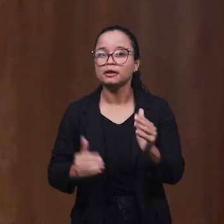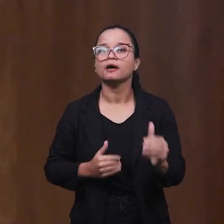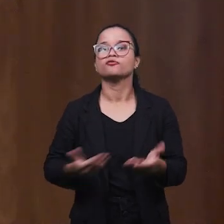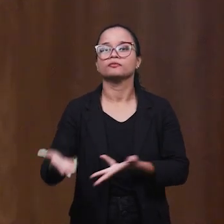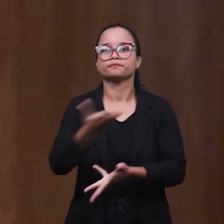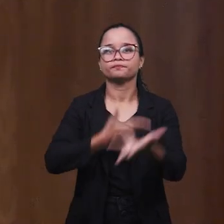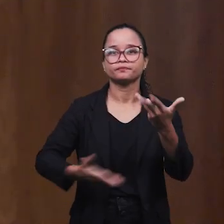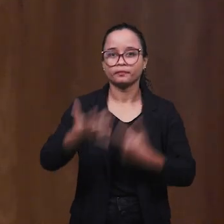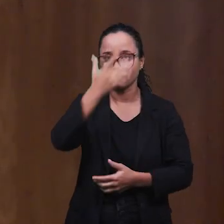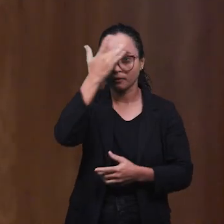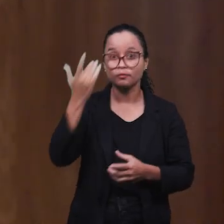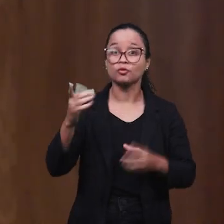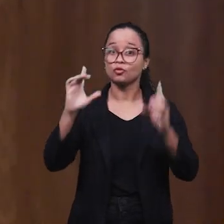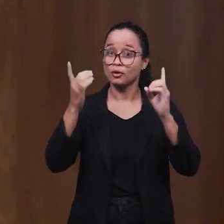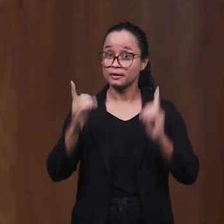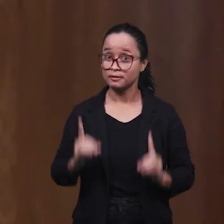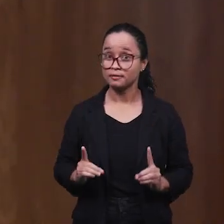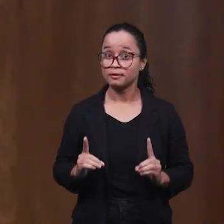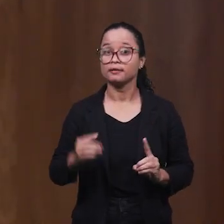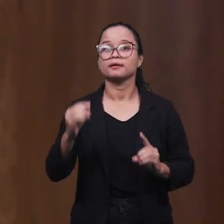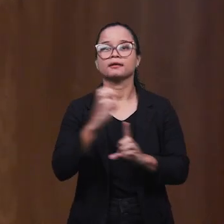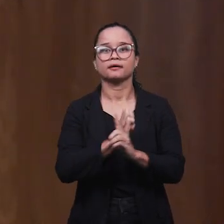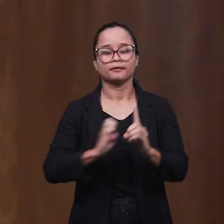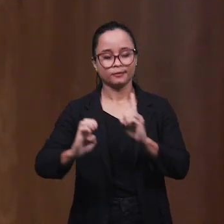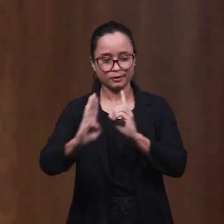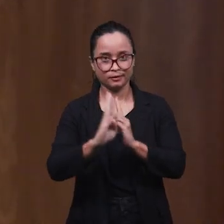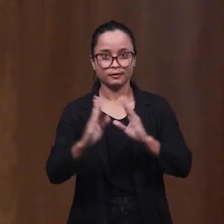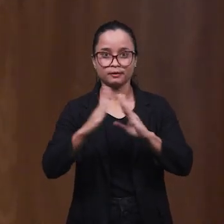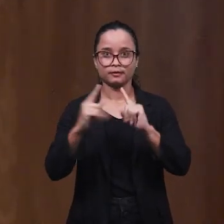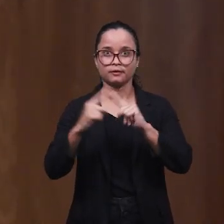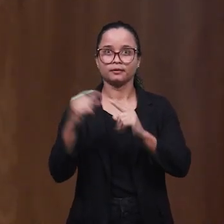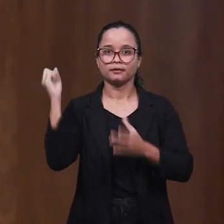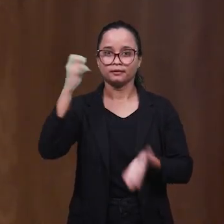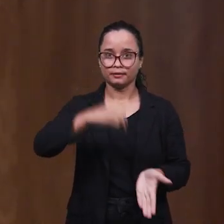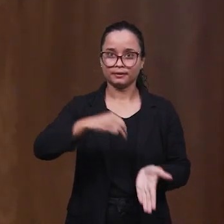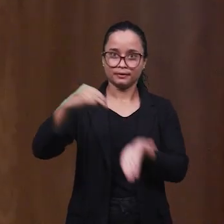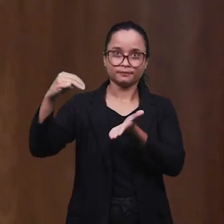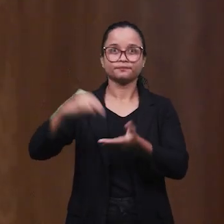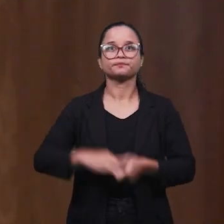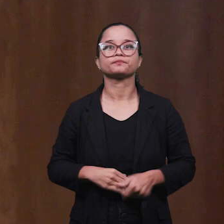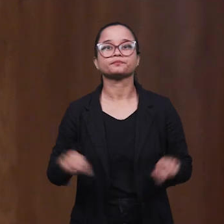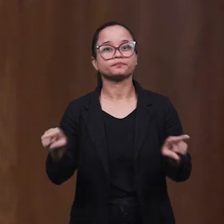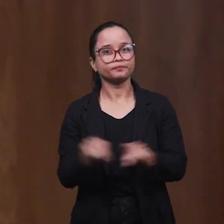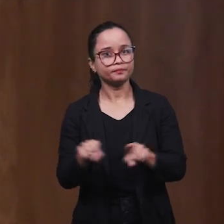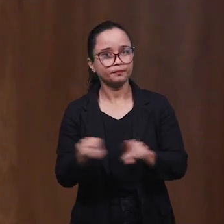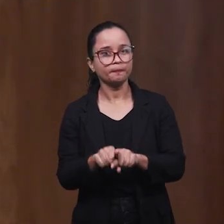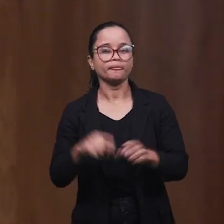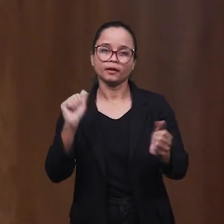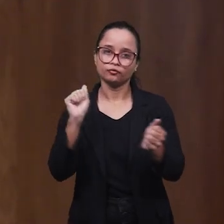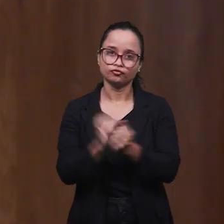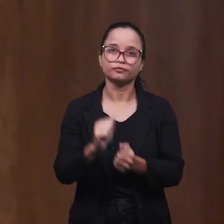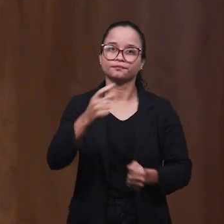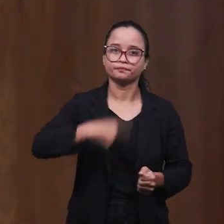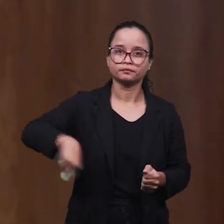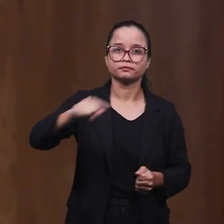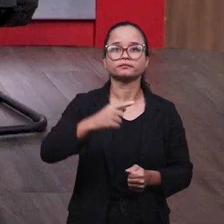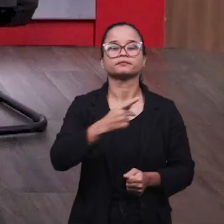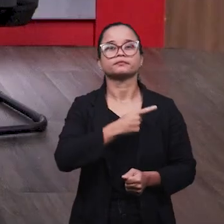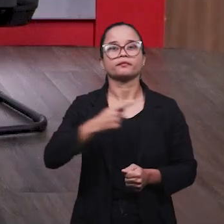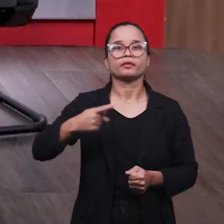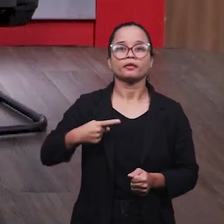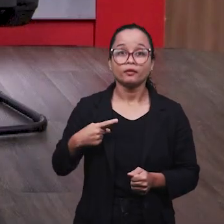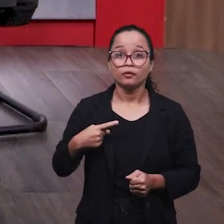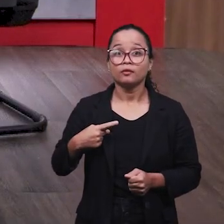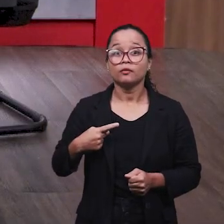com deficiência na Escola Bíblica Dominical da Igreja Cristã Maranata. Também estará conosco o pastor